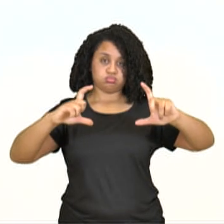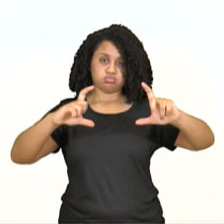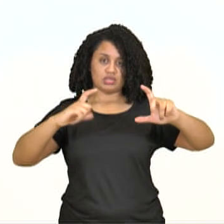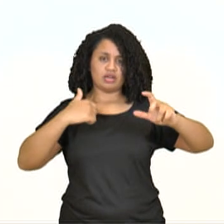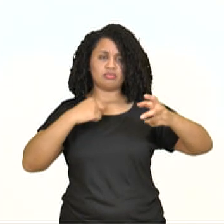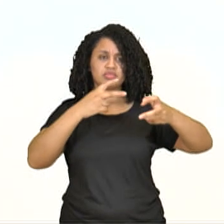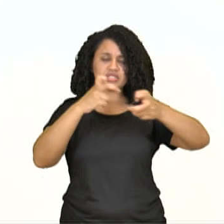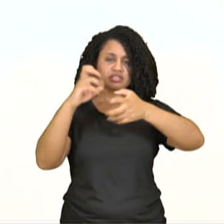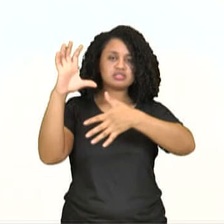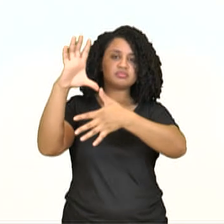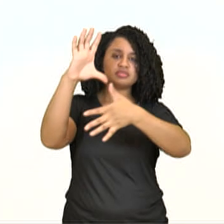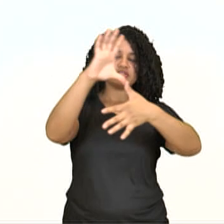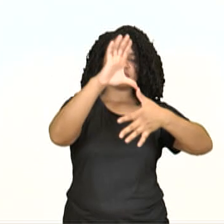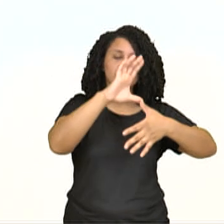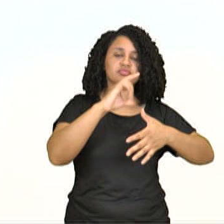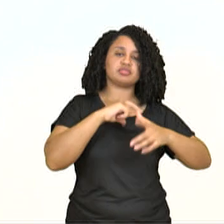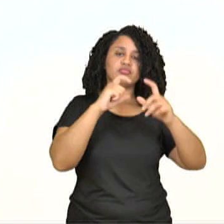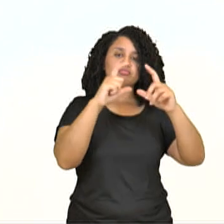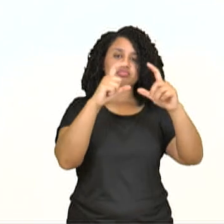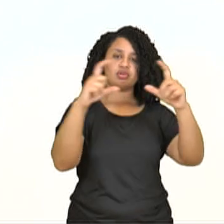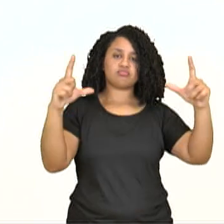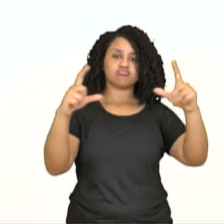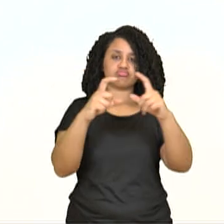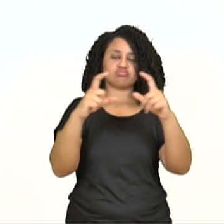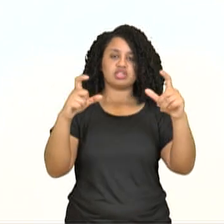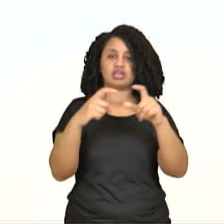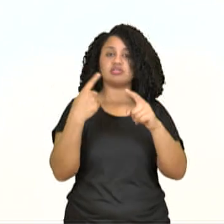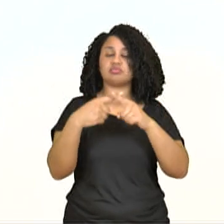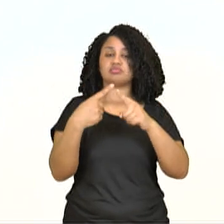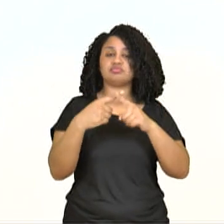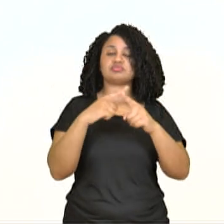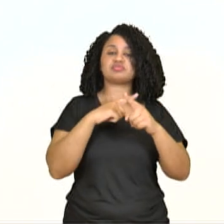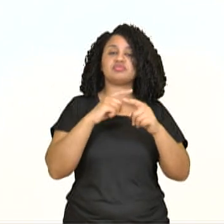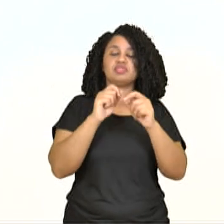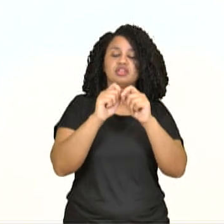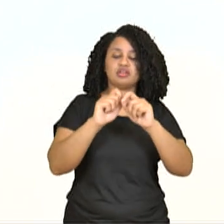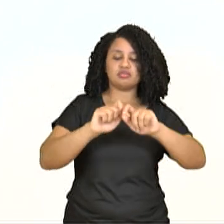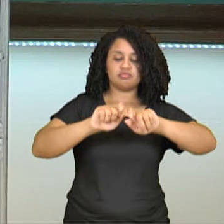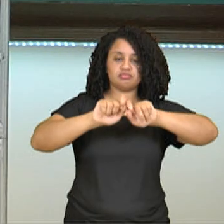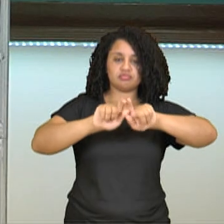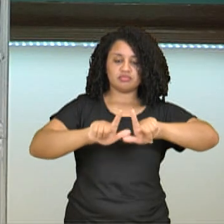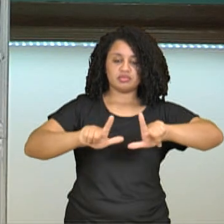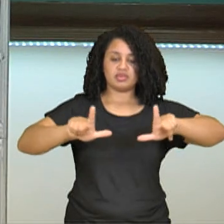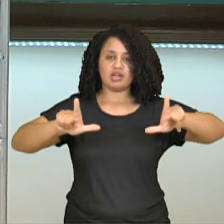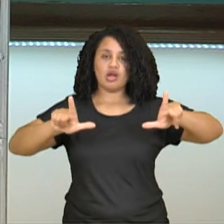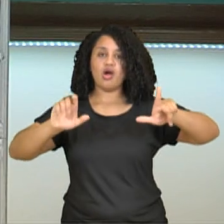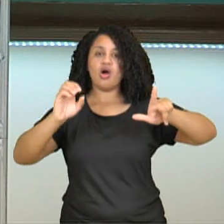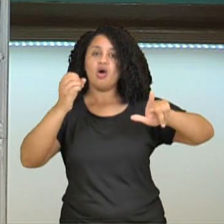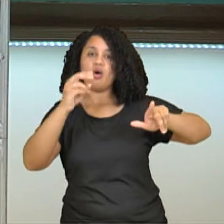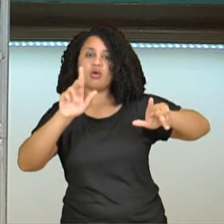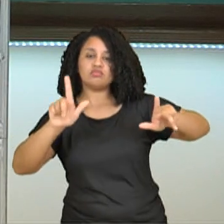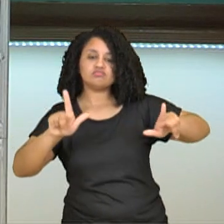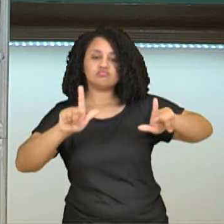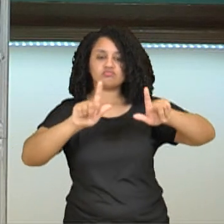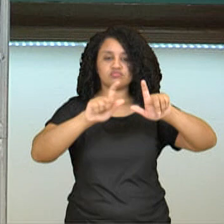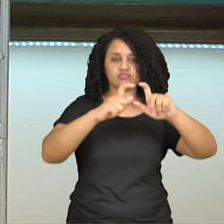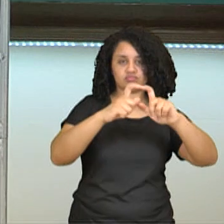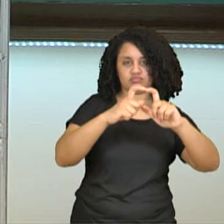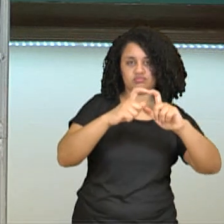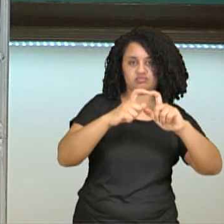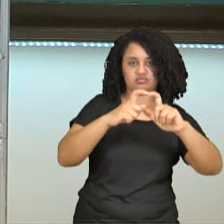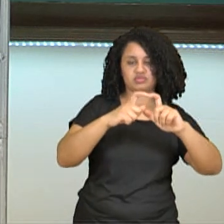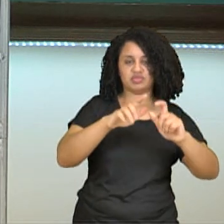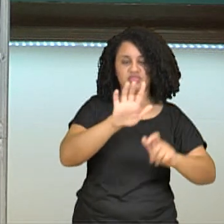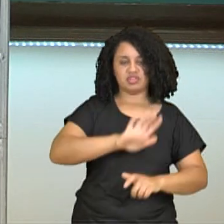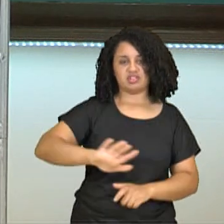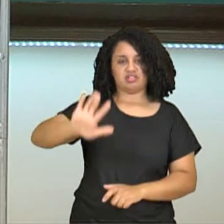mapas apresentam diferentes tamanhos porque houve uma ampliação ou uma redução, maior ou menor, da